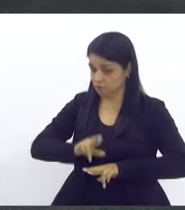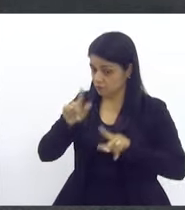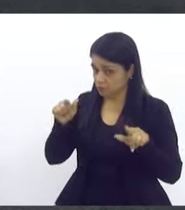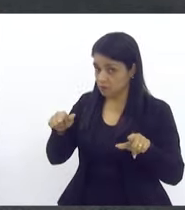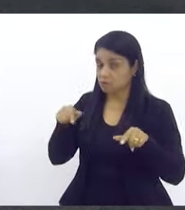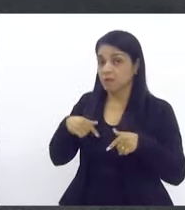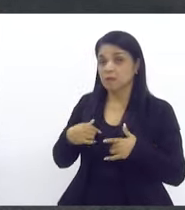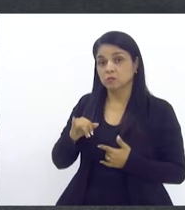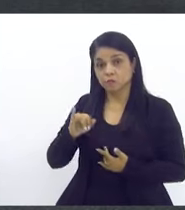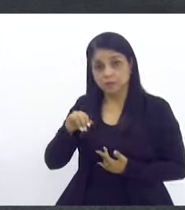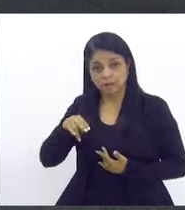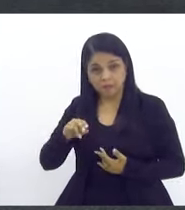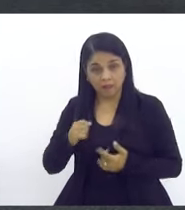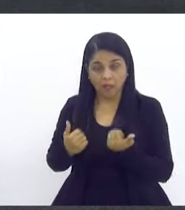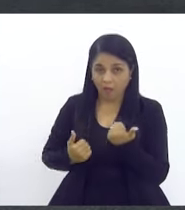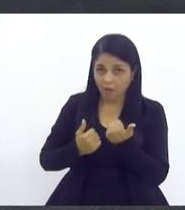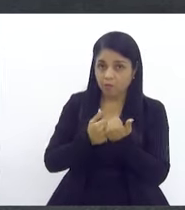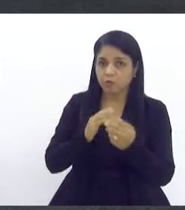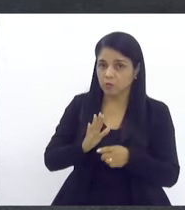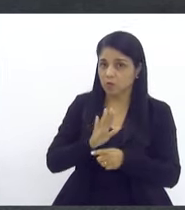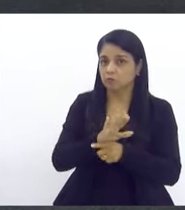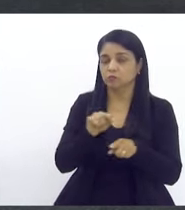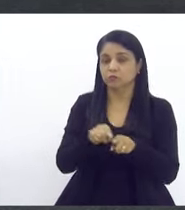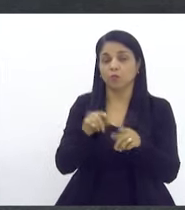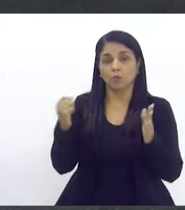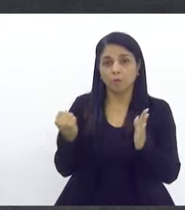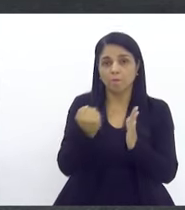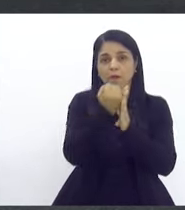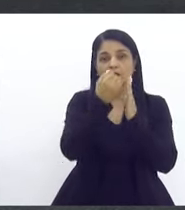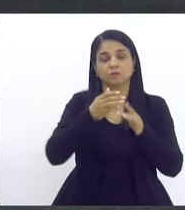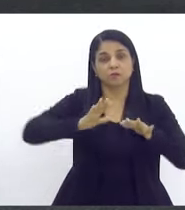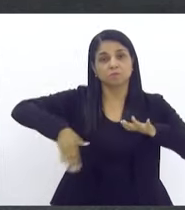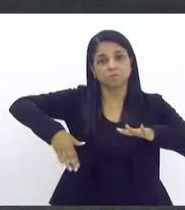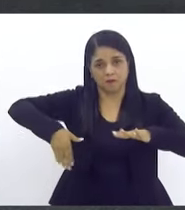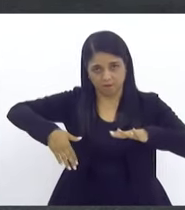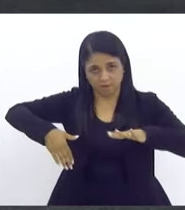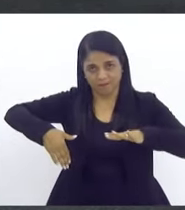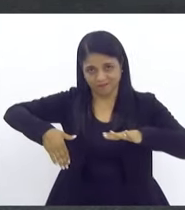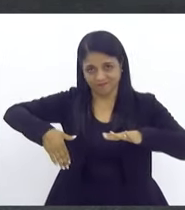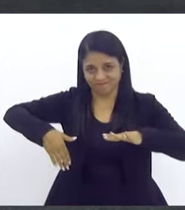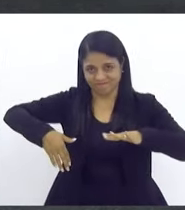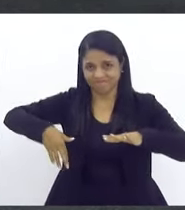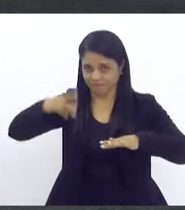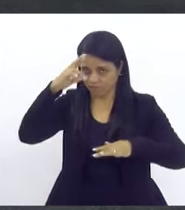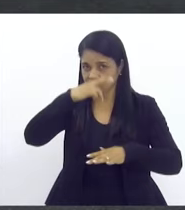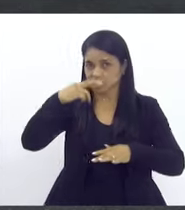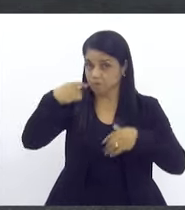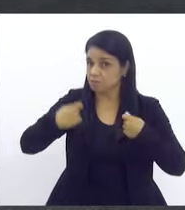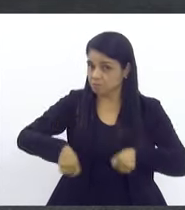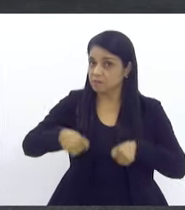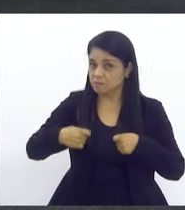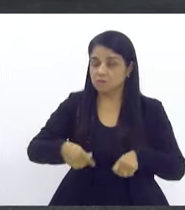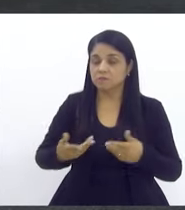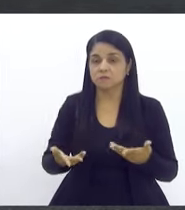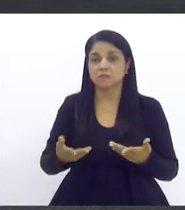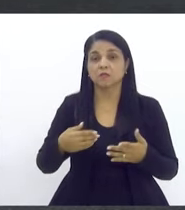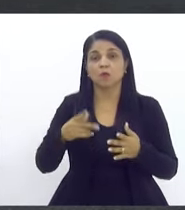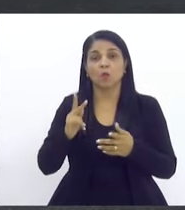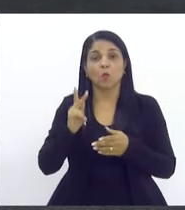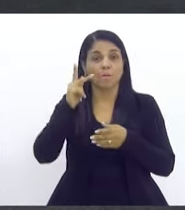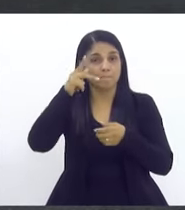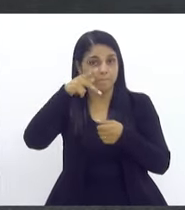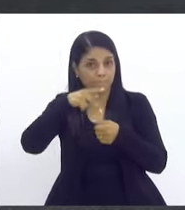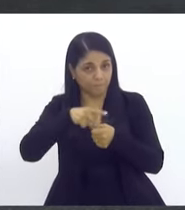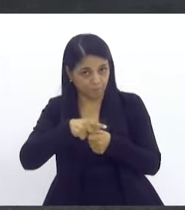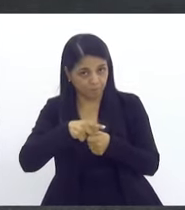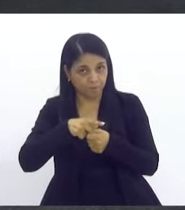essas questões impactam, deputada Tia Ju, as nossas praias. Então, o petróleo,